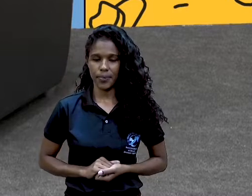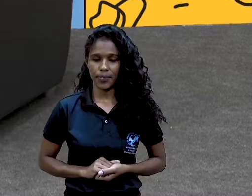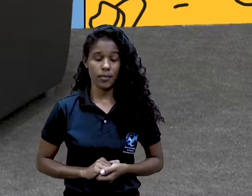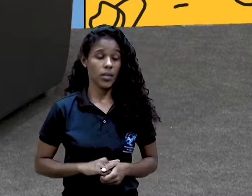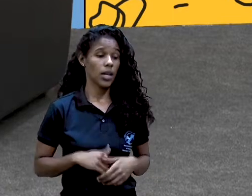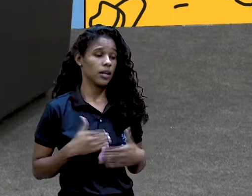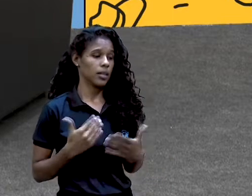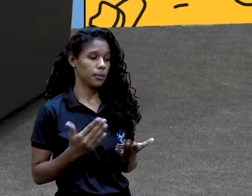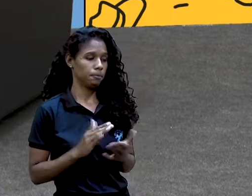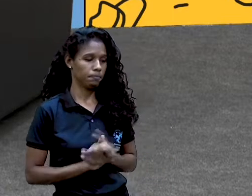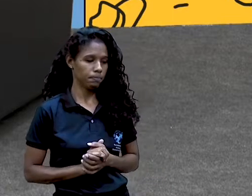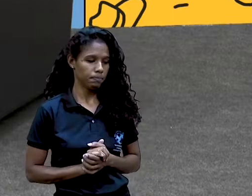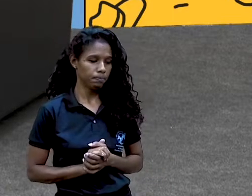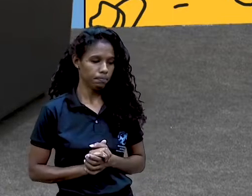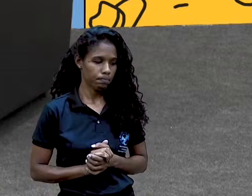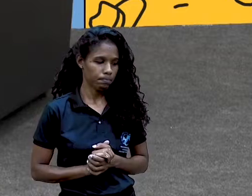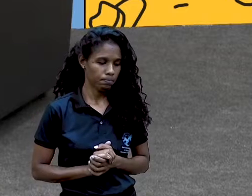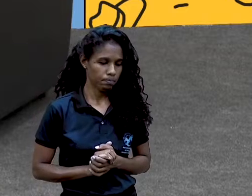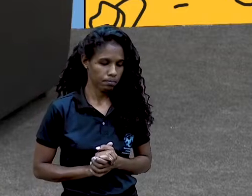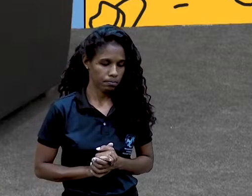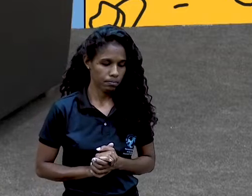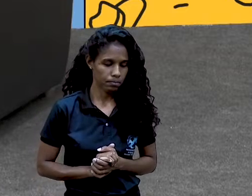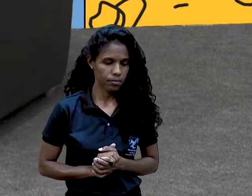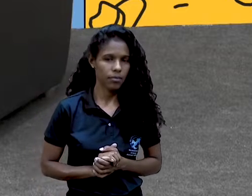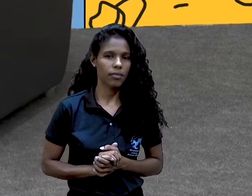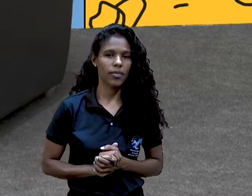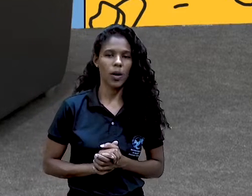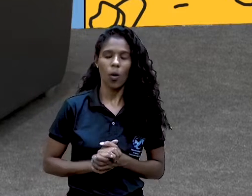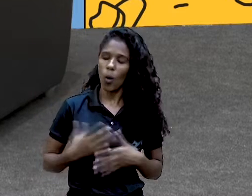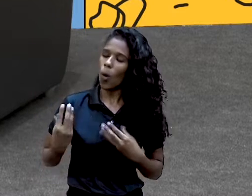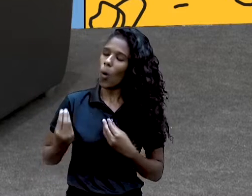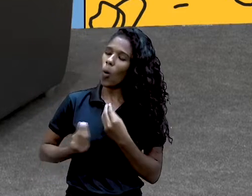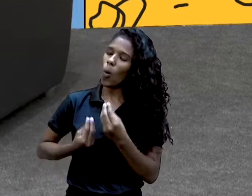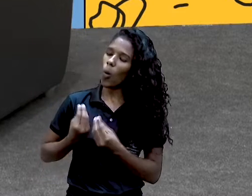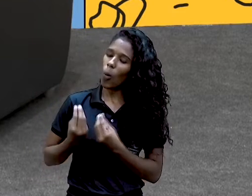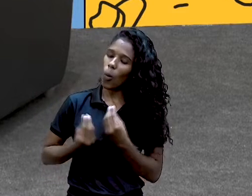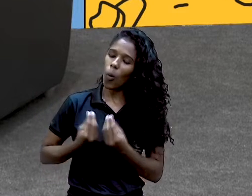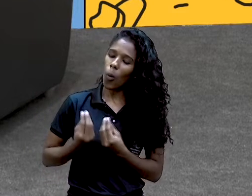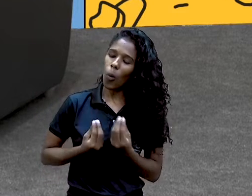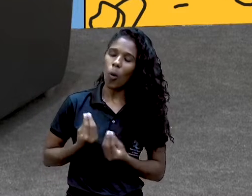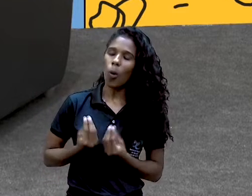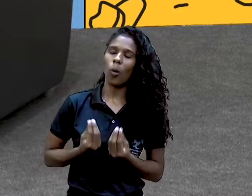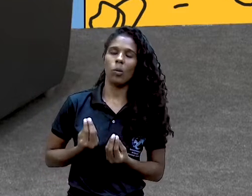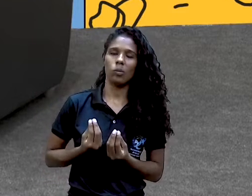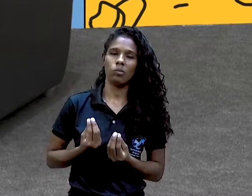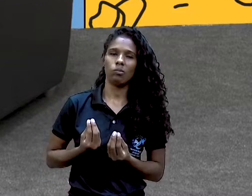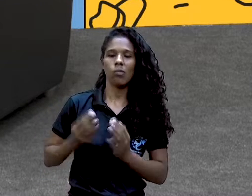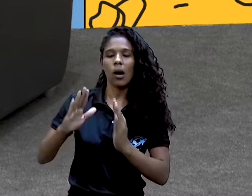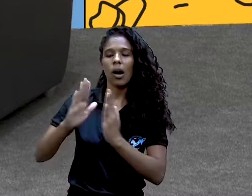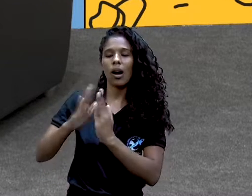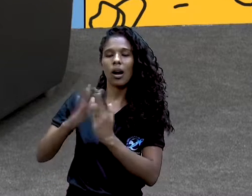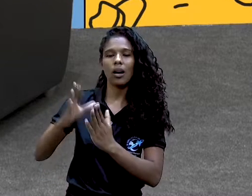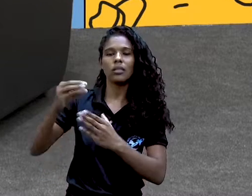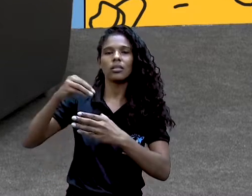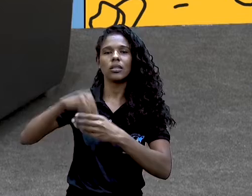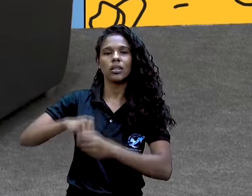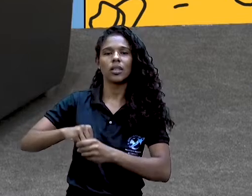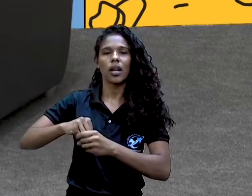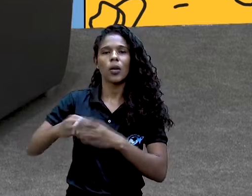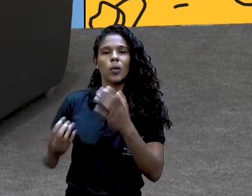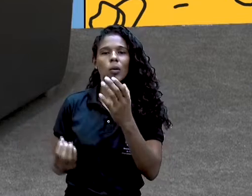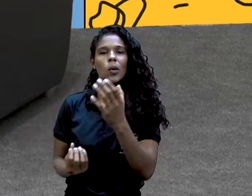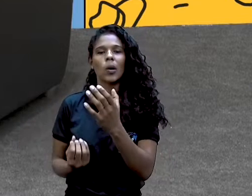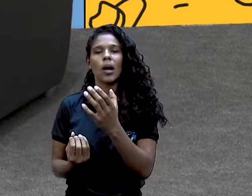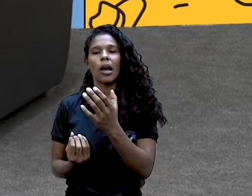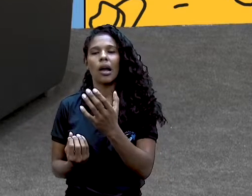Como desenvolver o empreendedorismo infantil dentro da própria casa? Sofia, essa é uma questão bem interessante. Por quê?